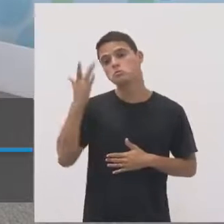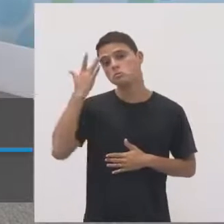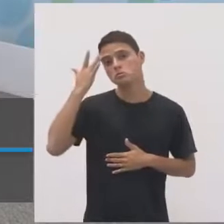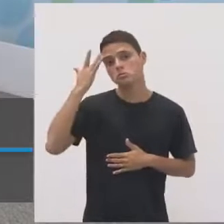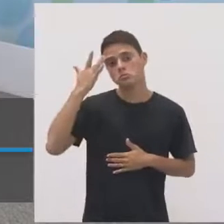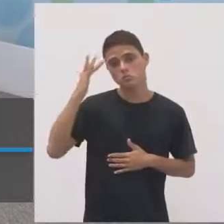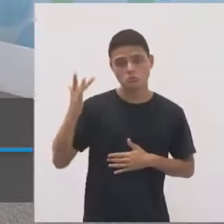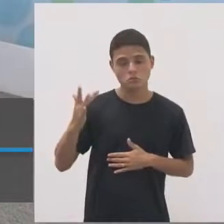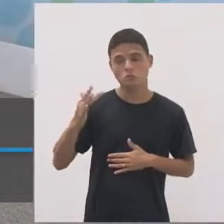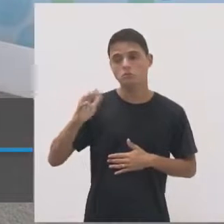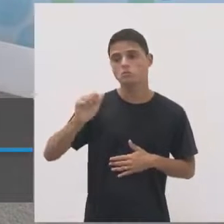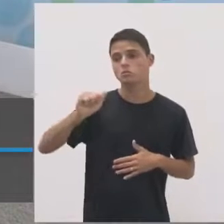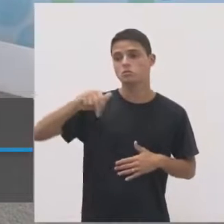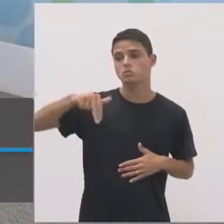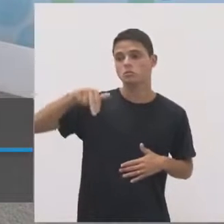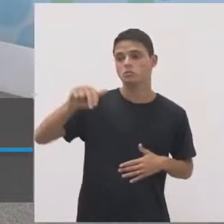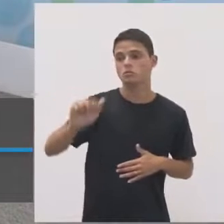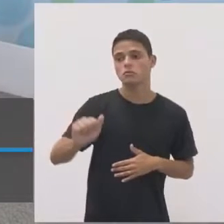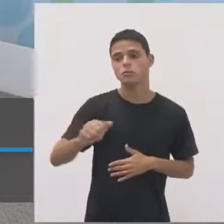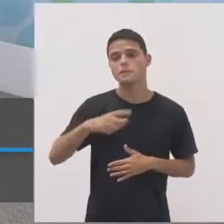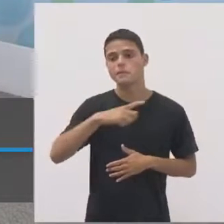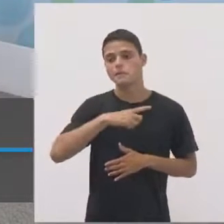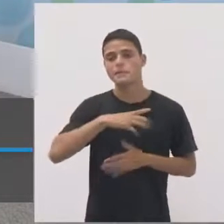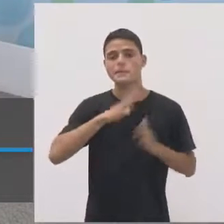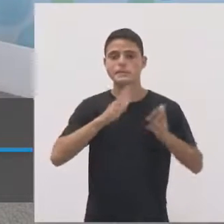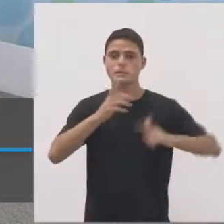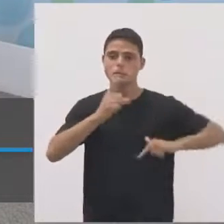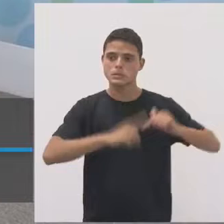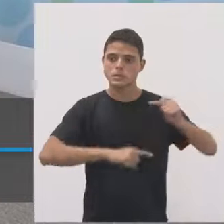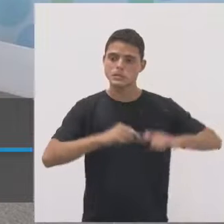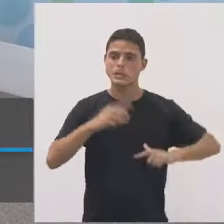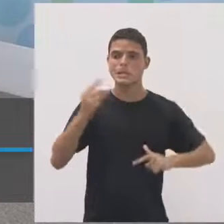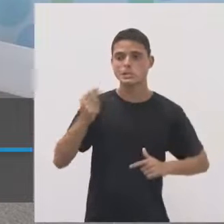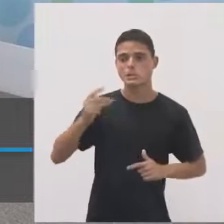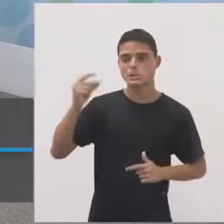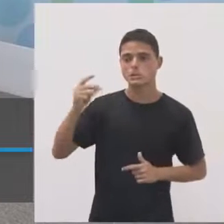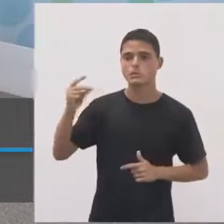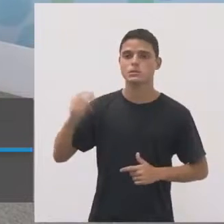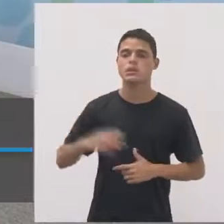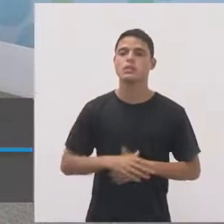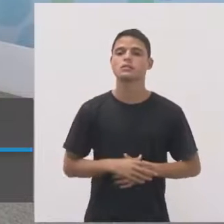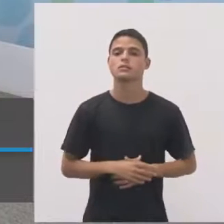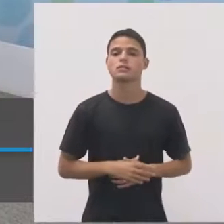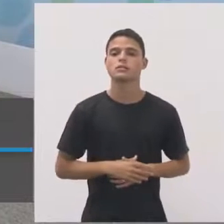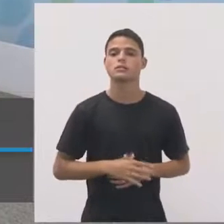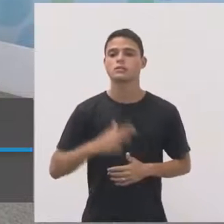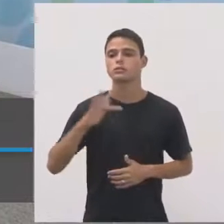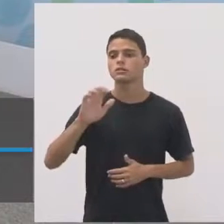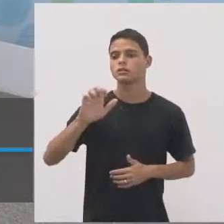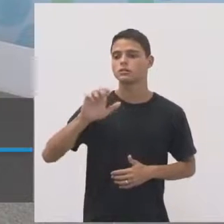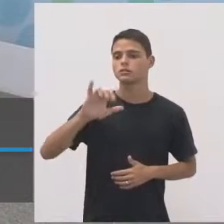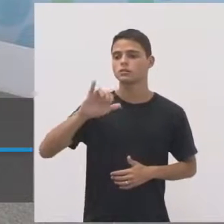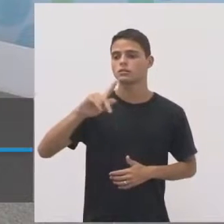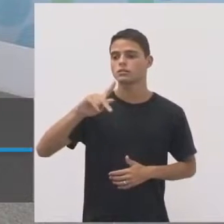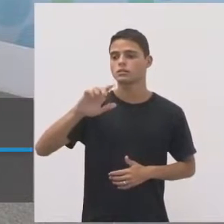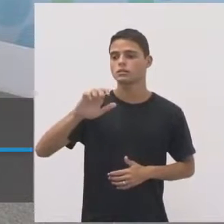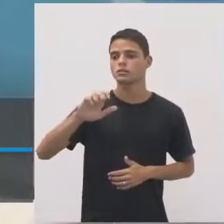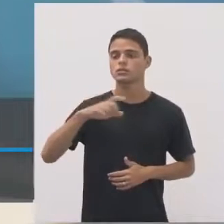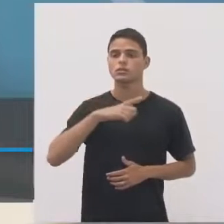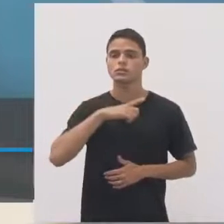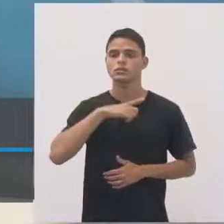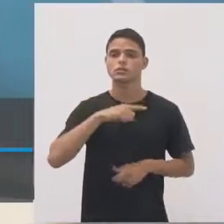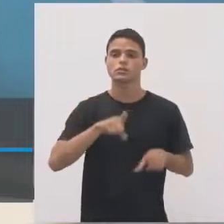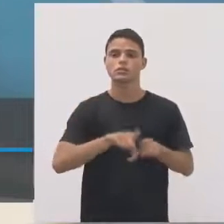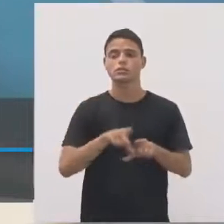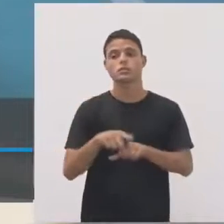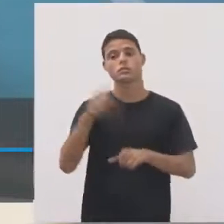bem quanto a Ana, né? Porque ela já tem essa ferramenta e enfim. Ô Felipe, também para eu escolher um sistema operacional, eu também tenho que pensar